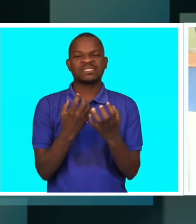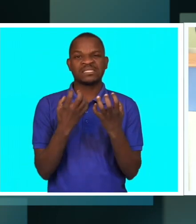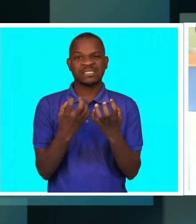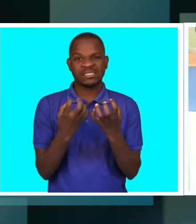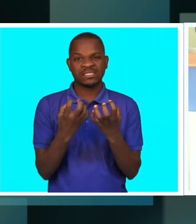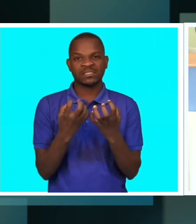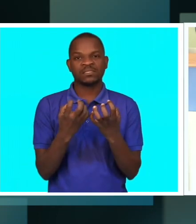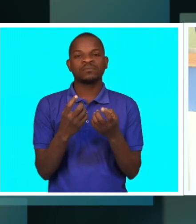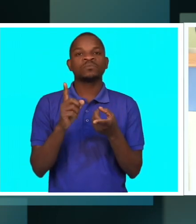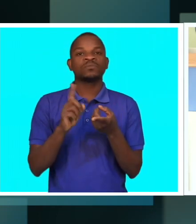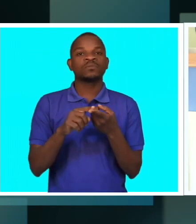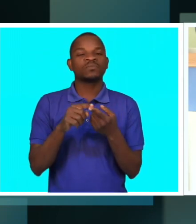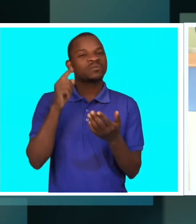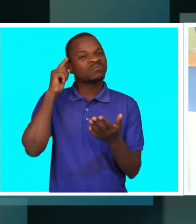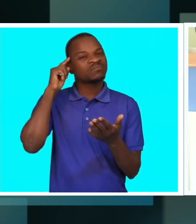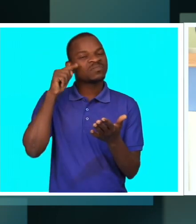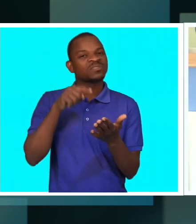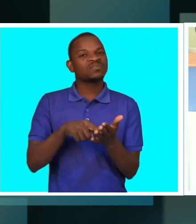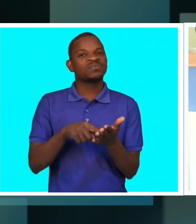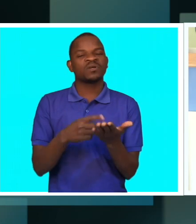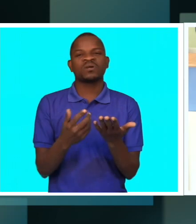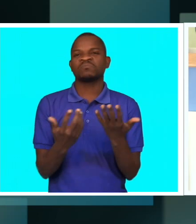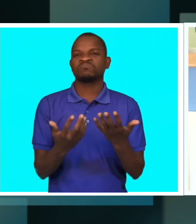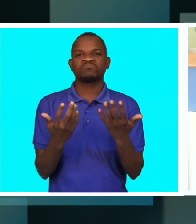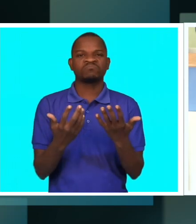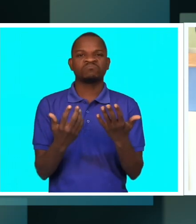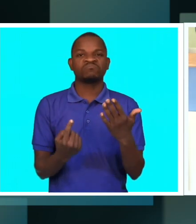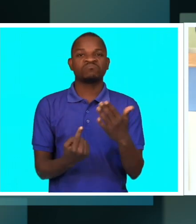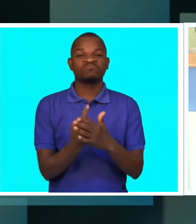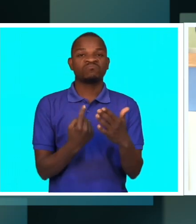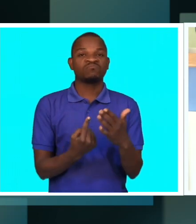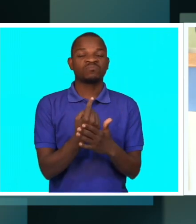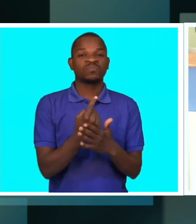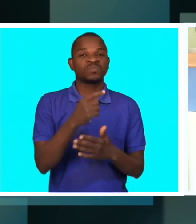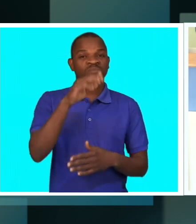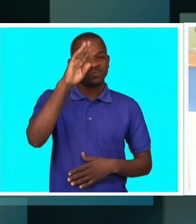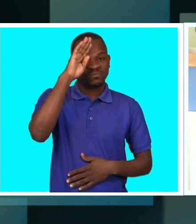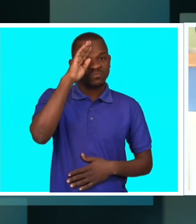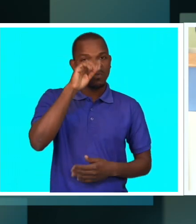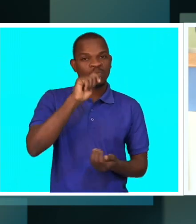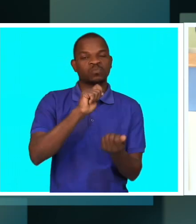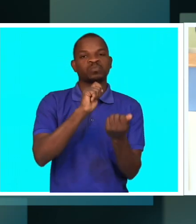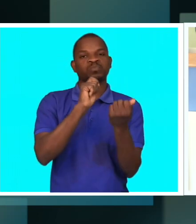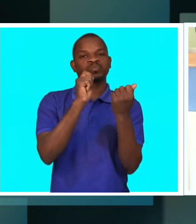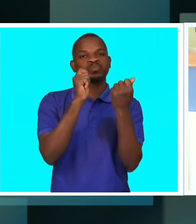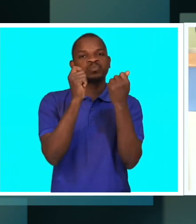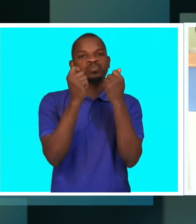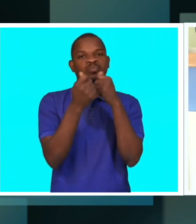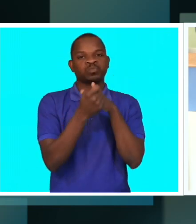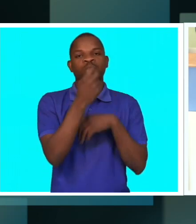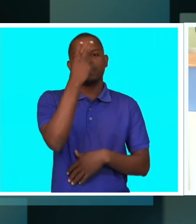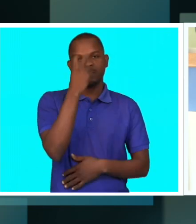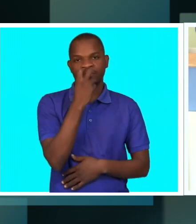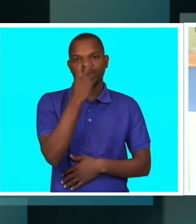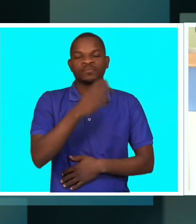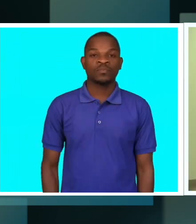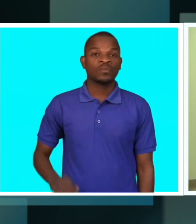pode secar. E daí, isso chama-se xeroftalmia. E daí, por consequência dessa xeroftalmia, pode decorrer uma